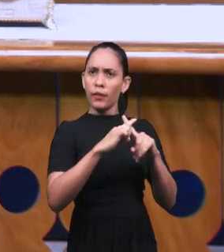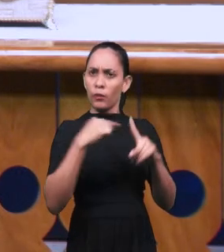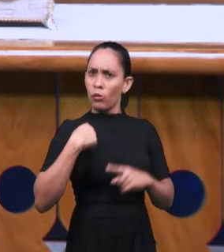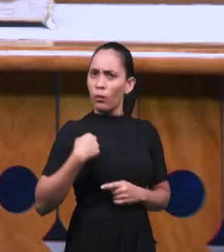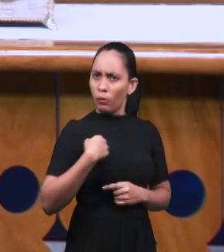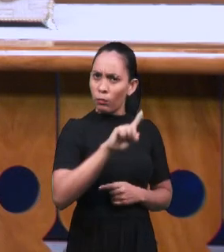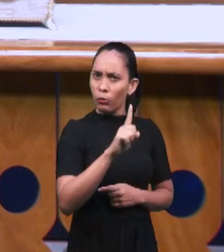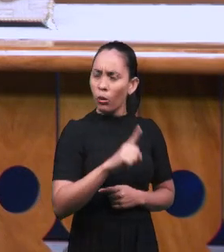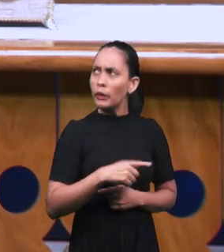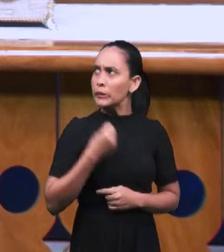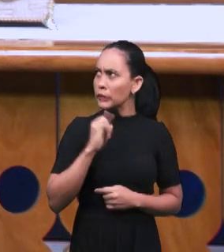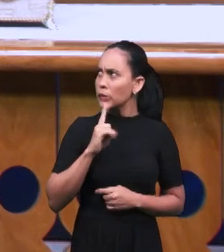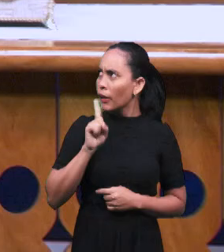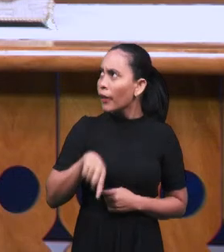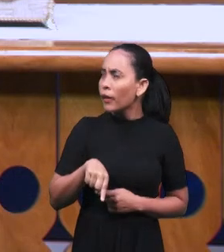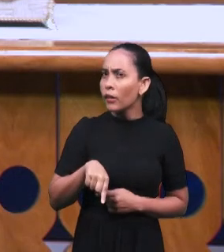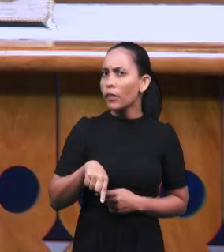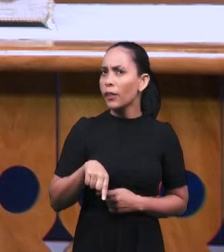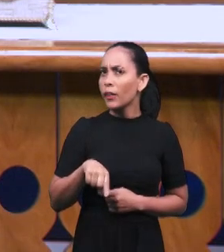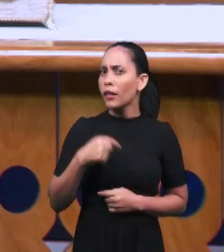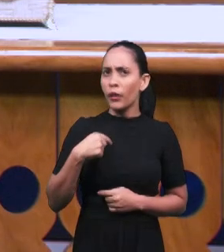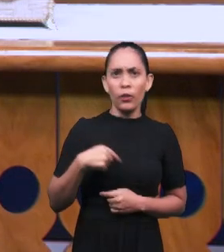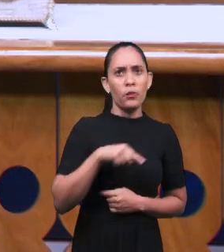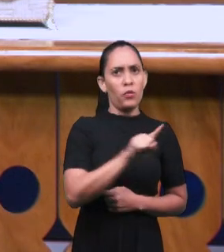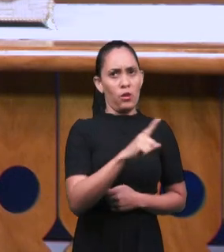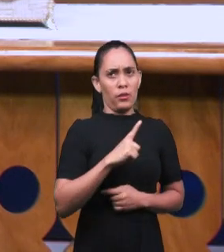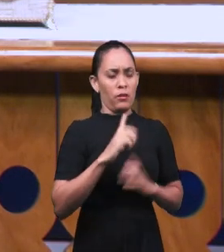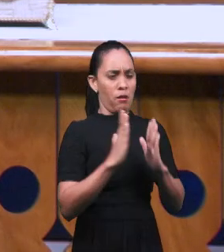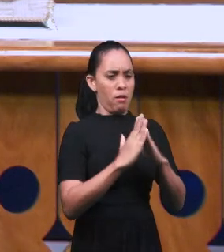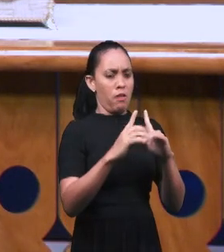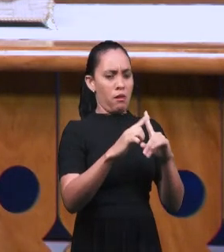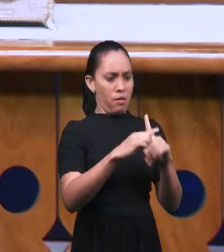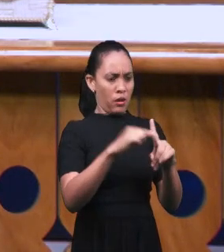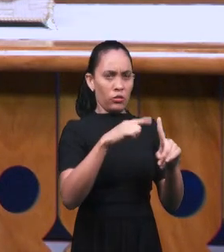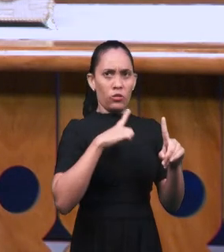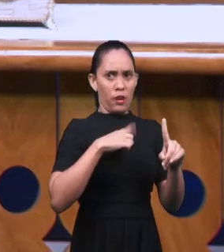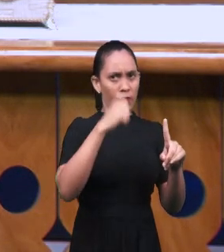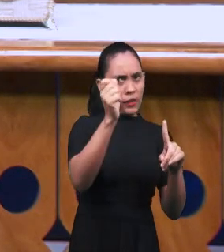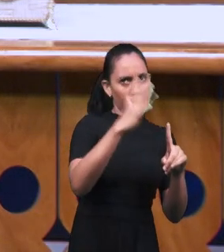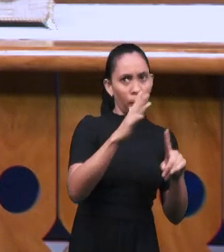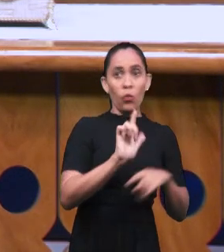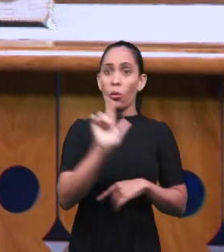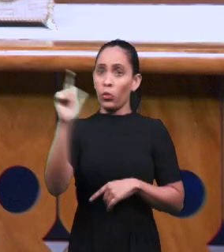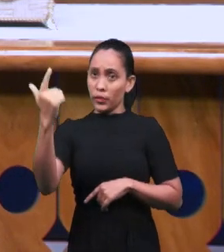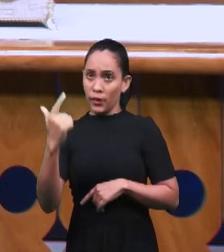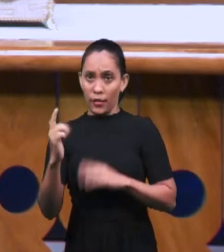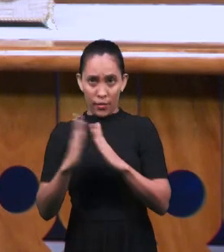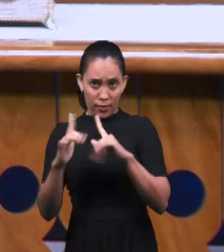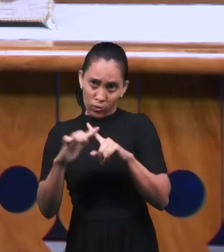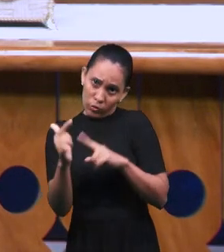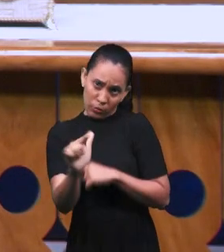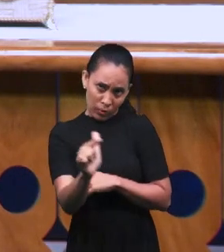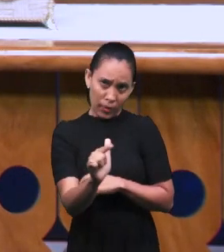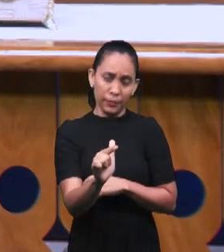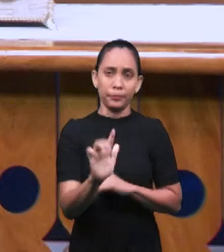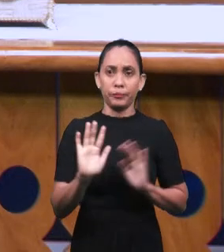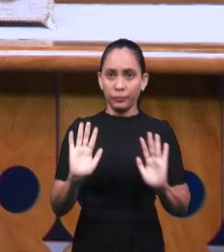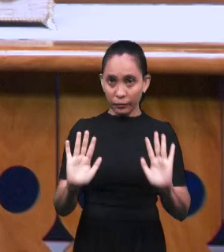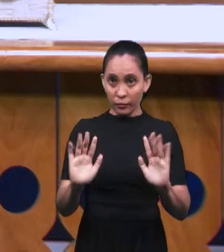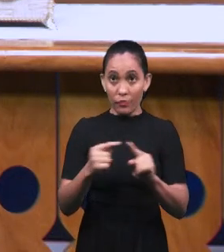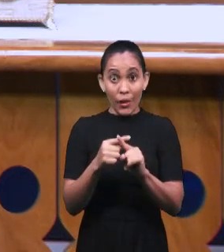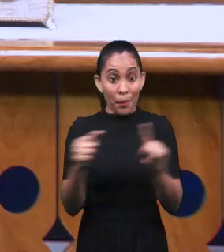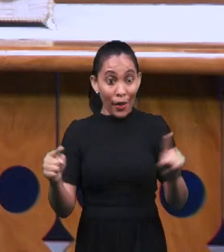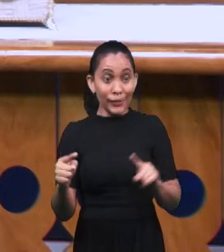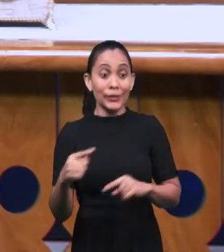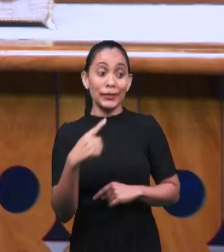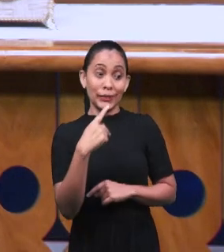se é isso. Só lá havia luz. Não quer dizer que outras igrejas não teriam, mas ela